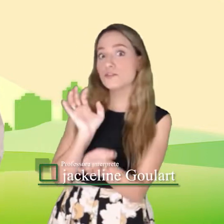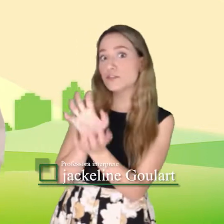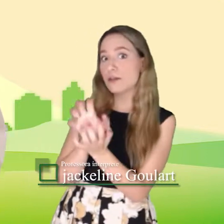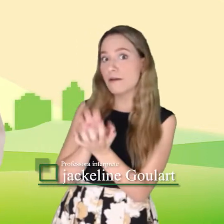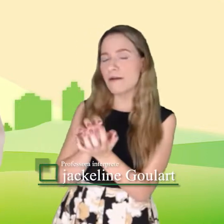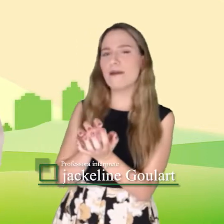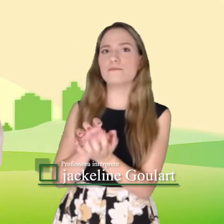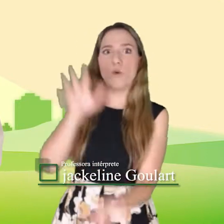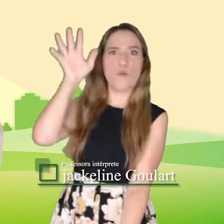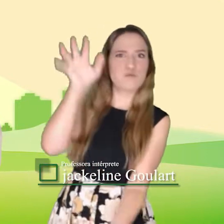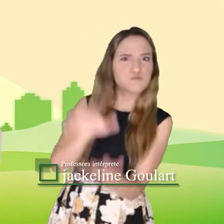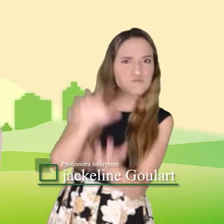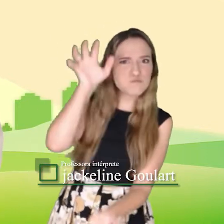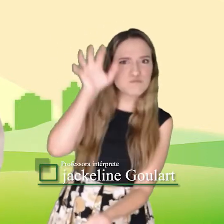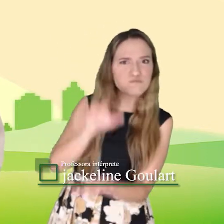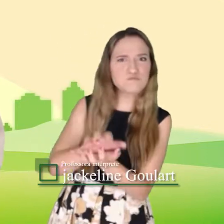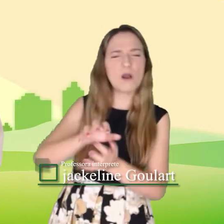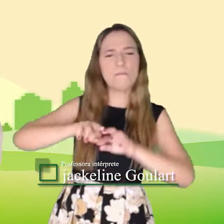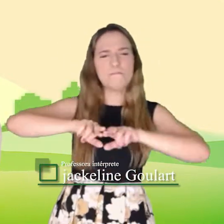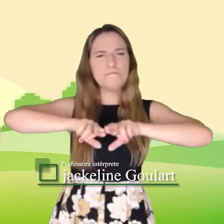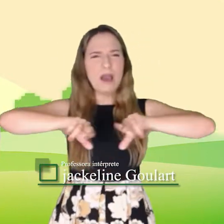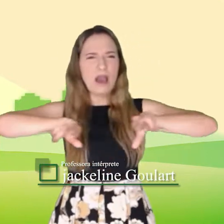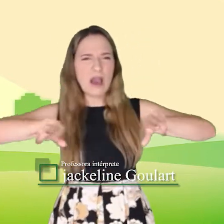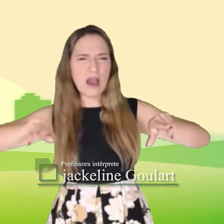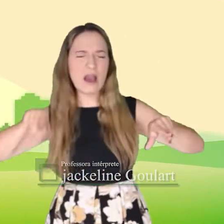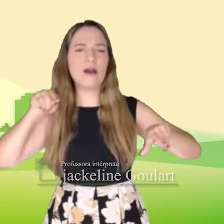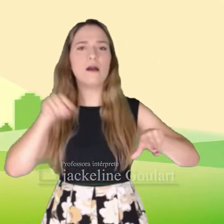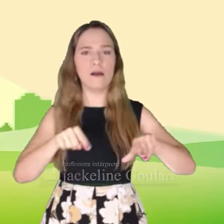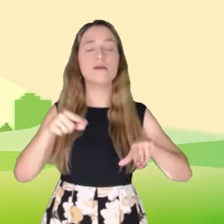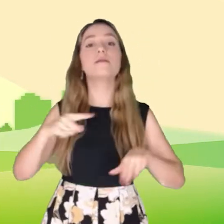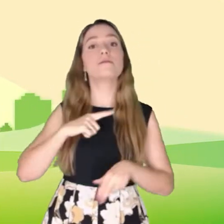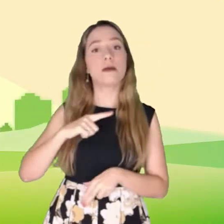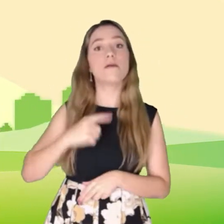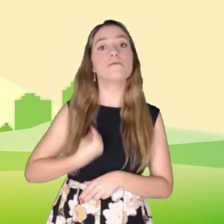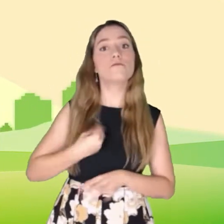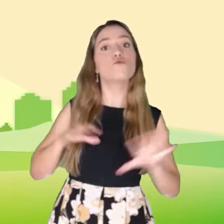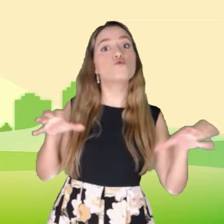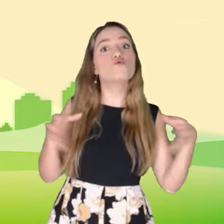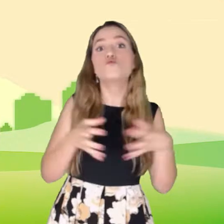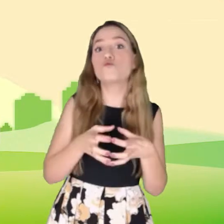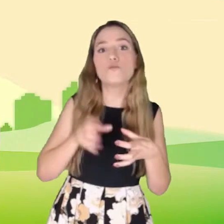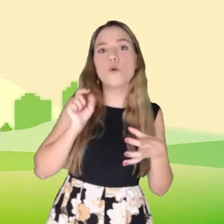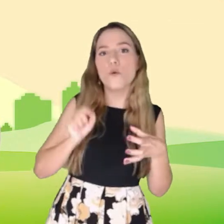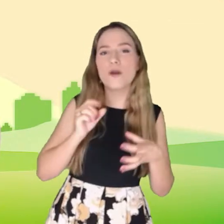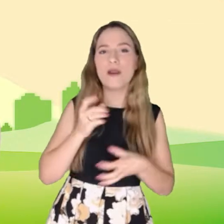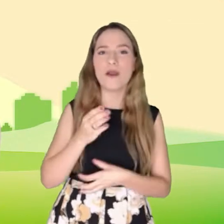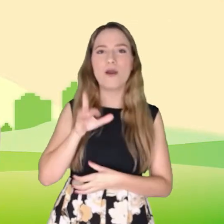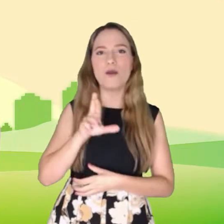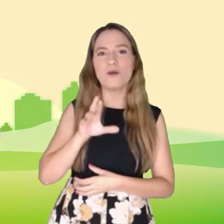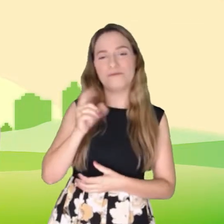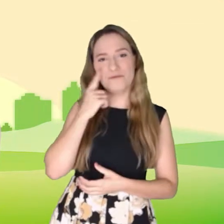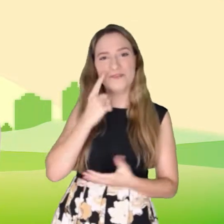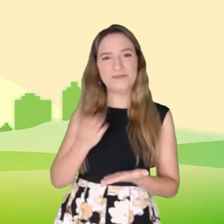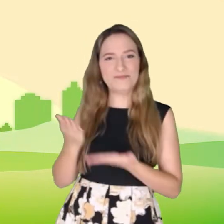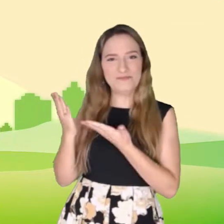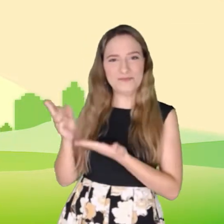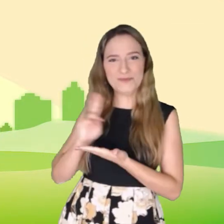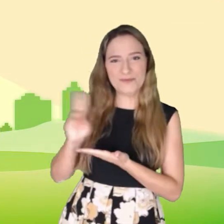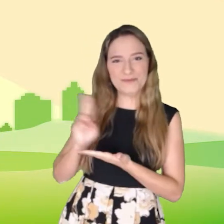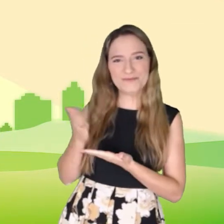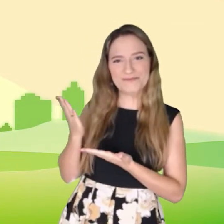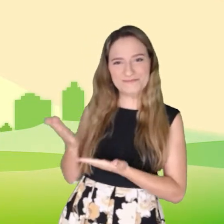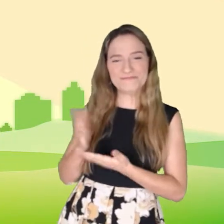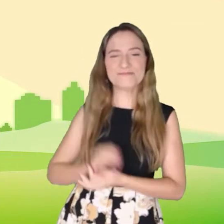jacaré, crocodilo e gavial fazem parte do grupo dos crocodilianos.